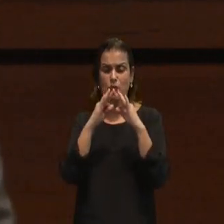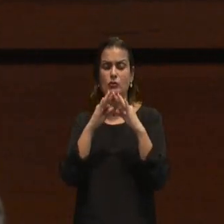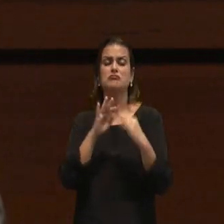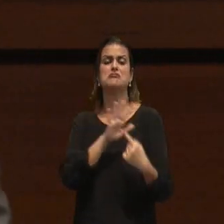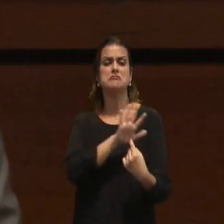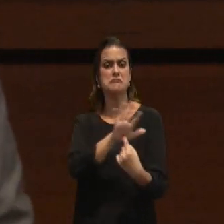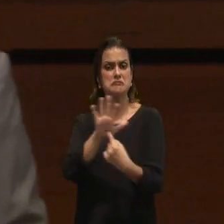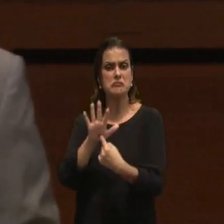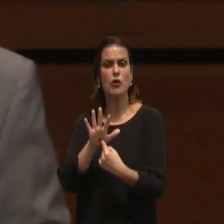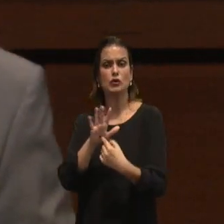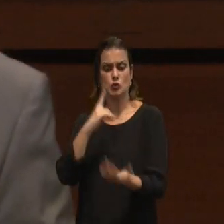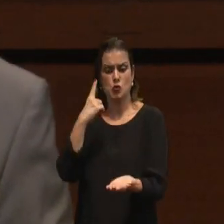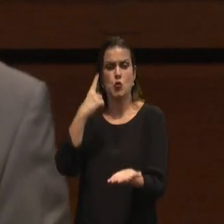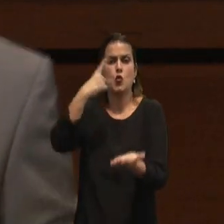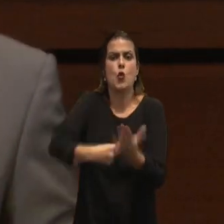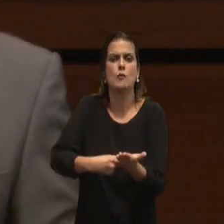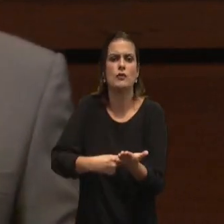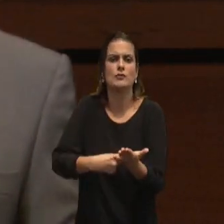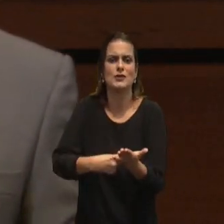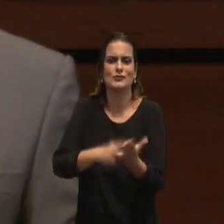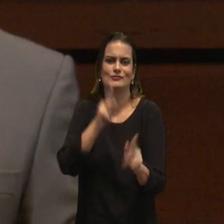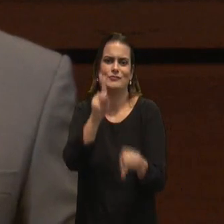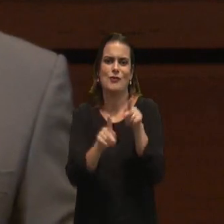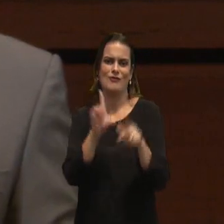identidade e de comprometimento.